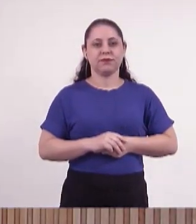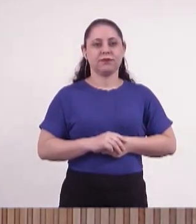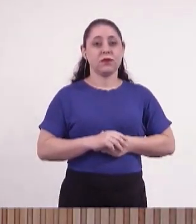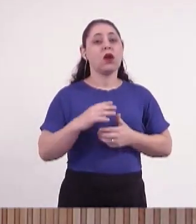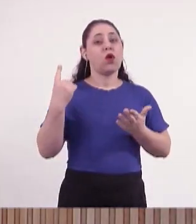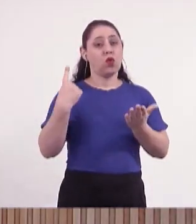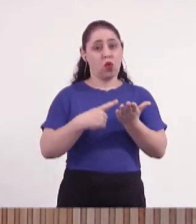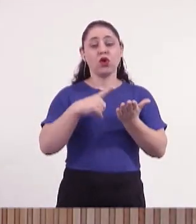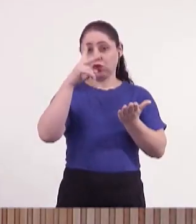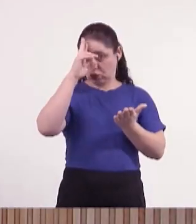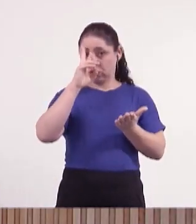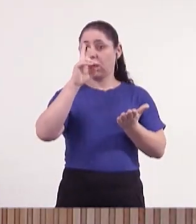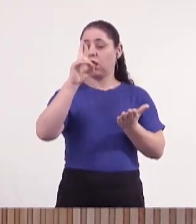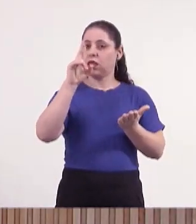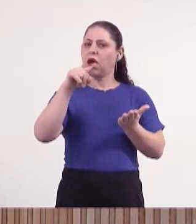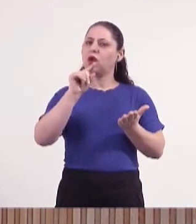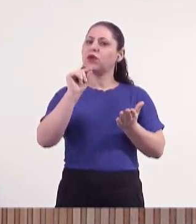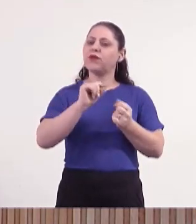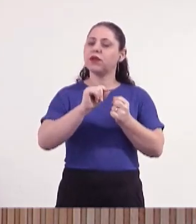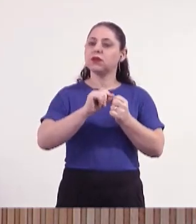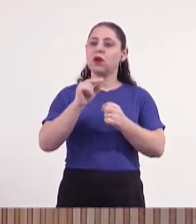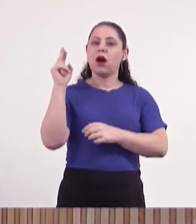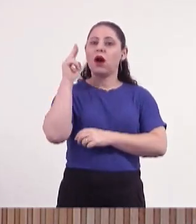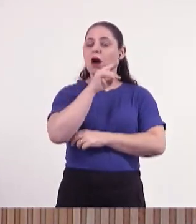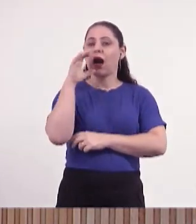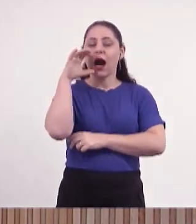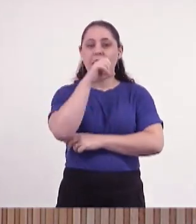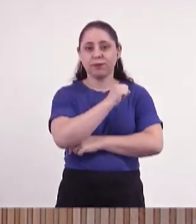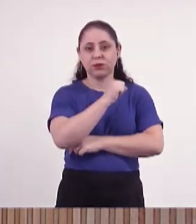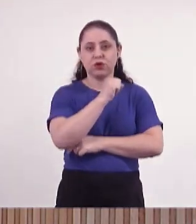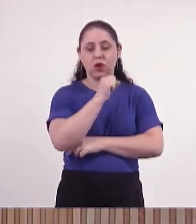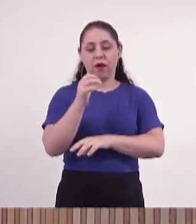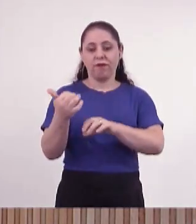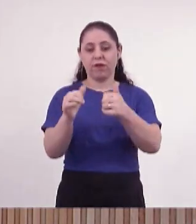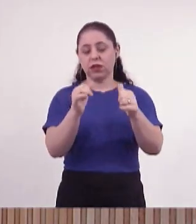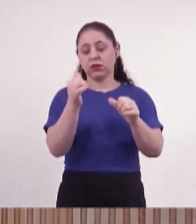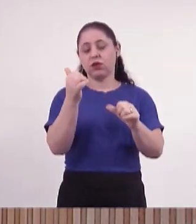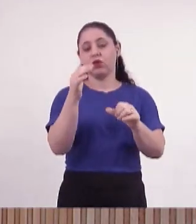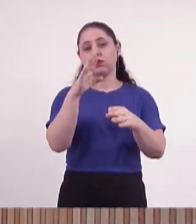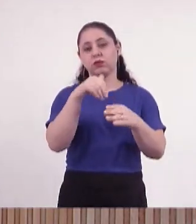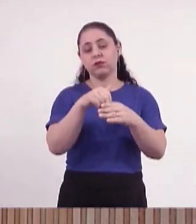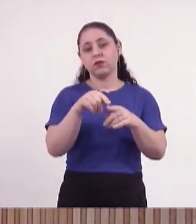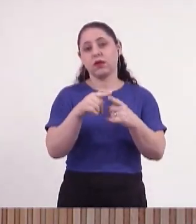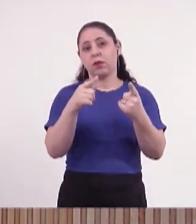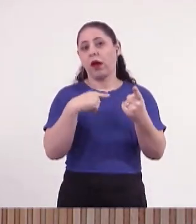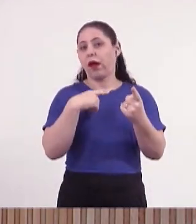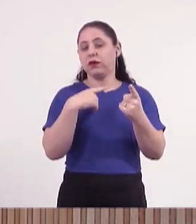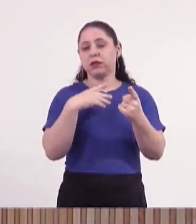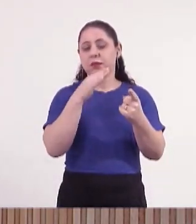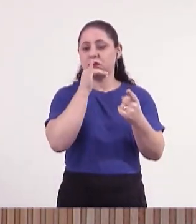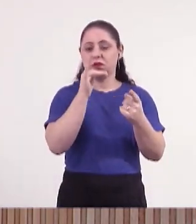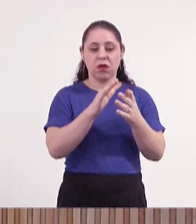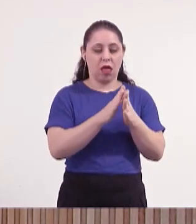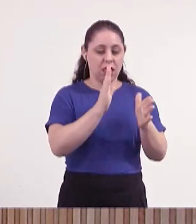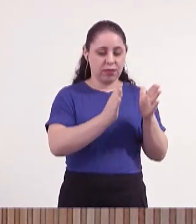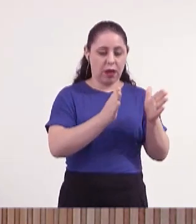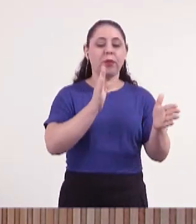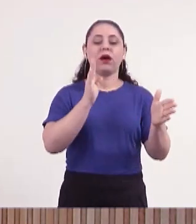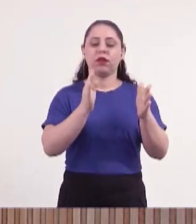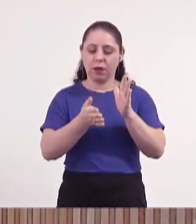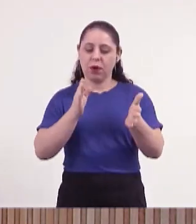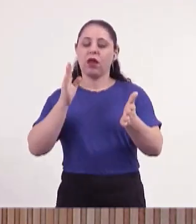Bom, o acordo de liderança, ele torna mais célere a tramitação de um projeto aqui na Lemes, mas não pula etapas. Os